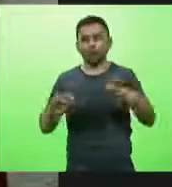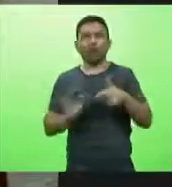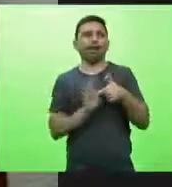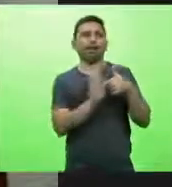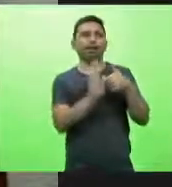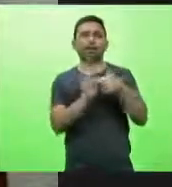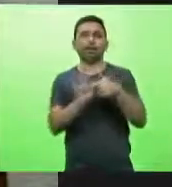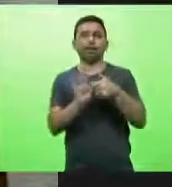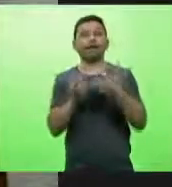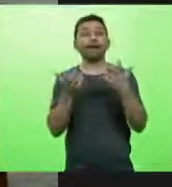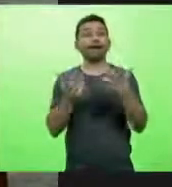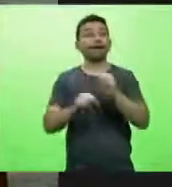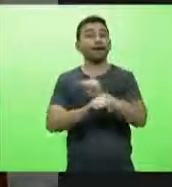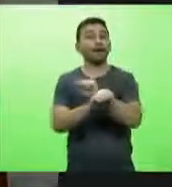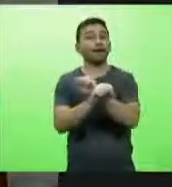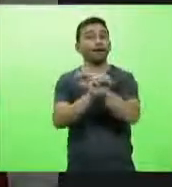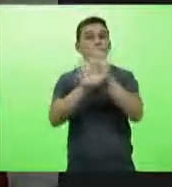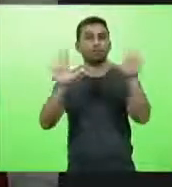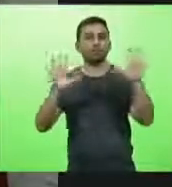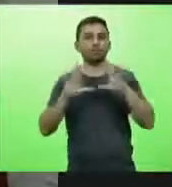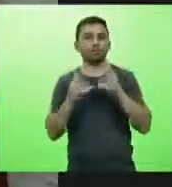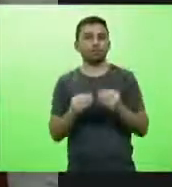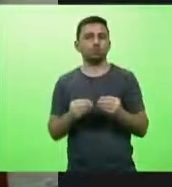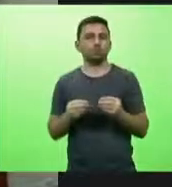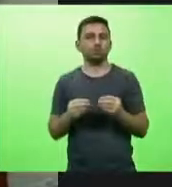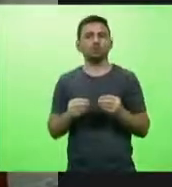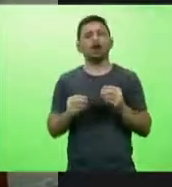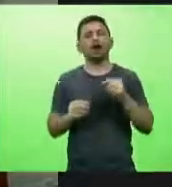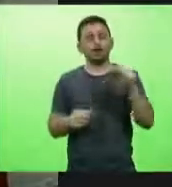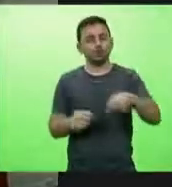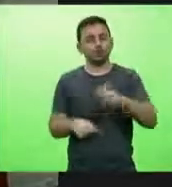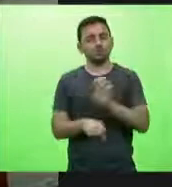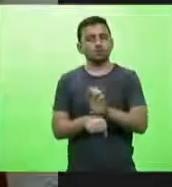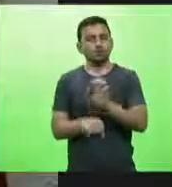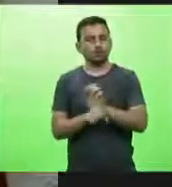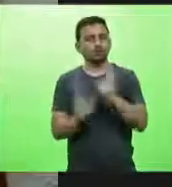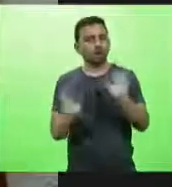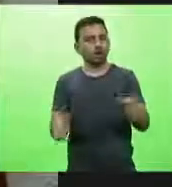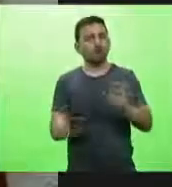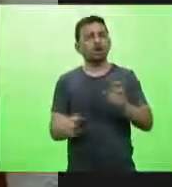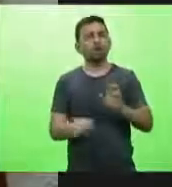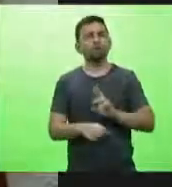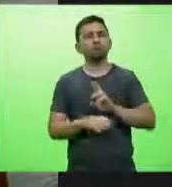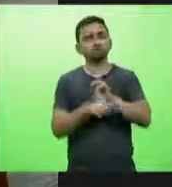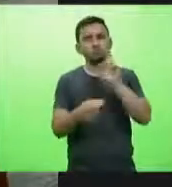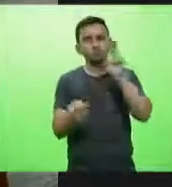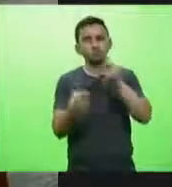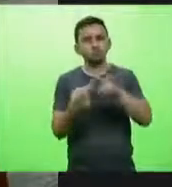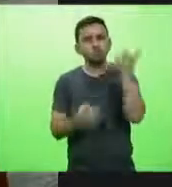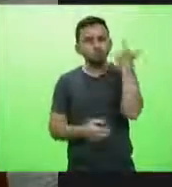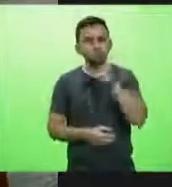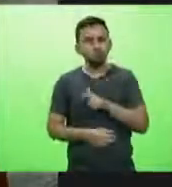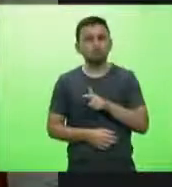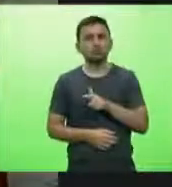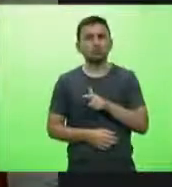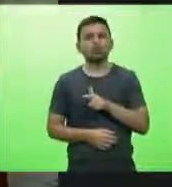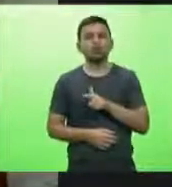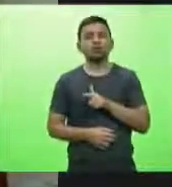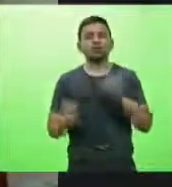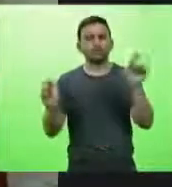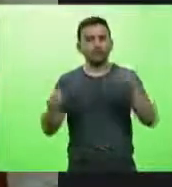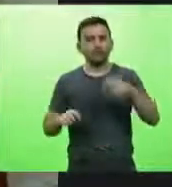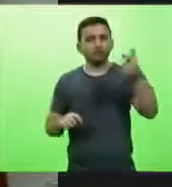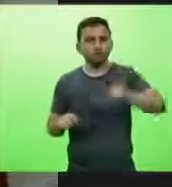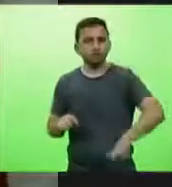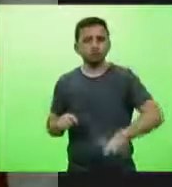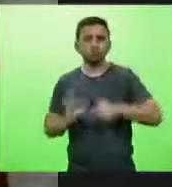dar transparência nesse processo. Nosso Estado já foi referência em projeto de lei semelhante em outras ocasiões e pode, mais uma vez,